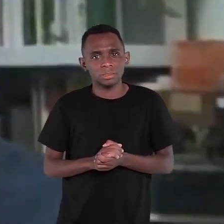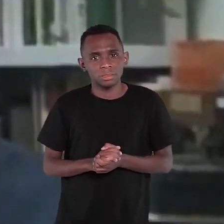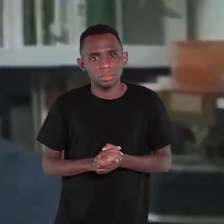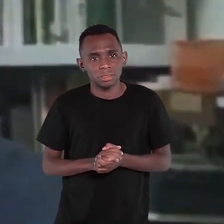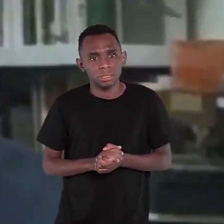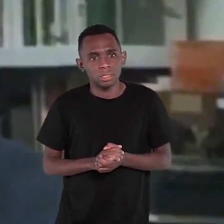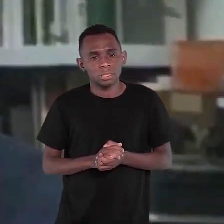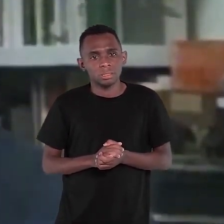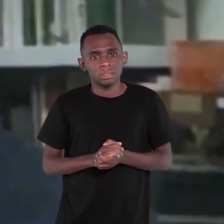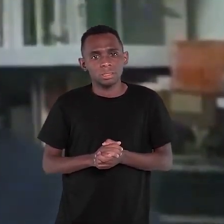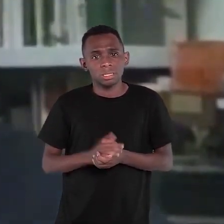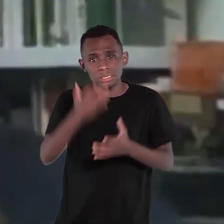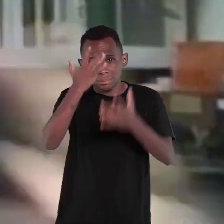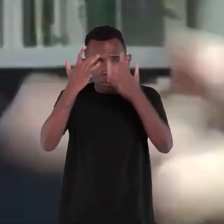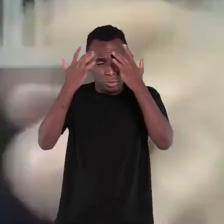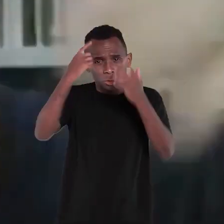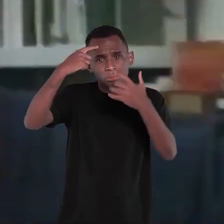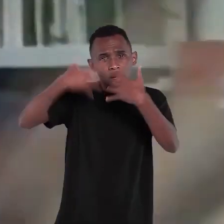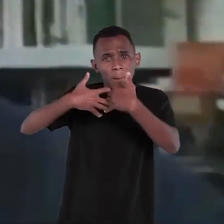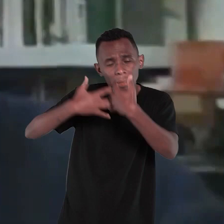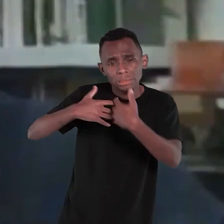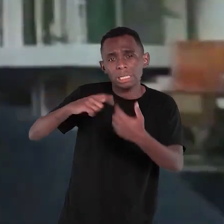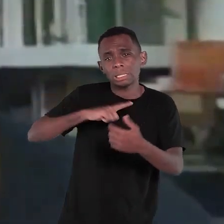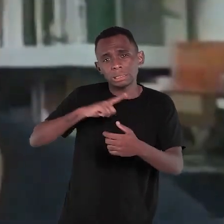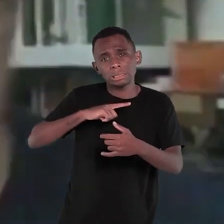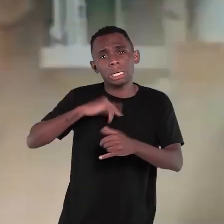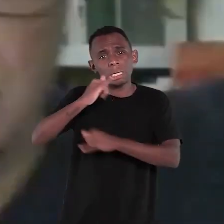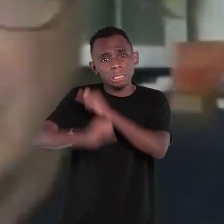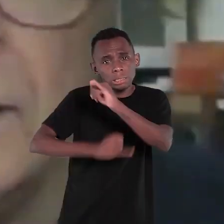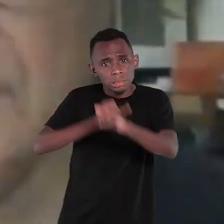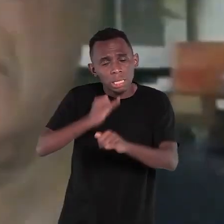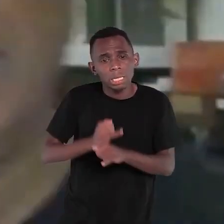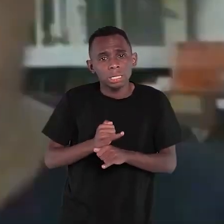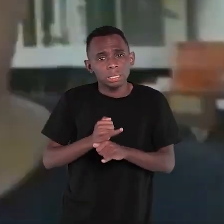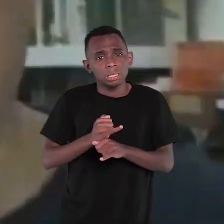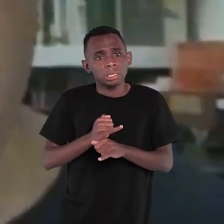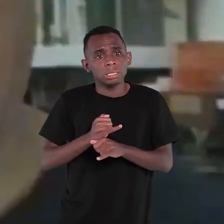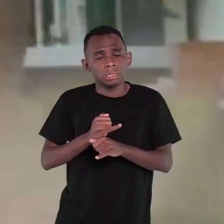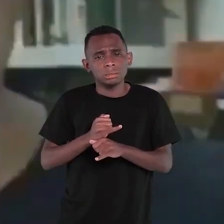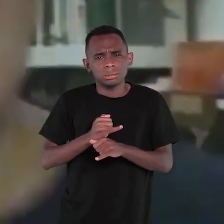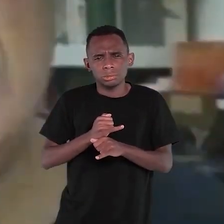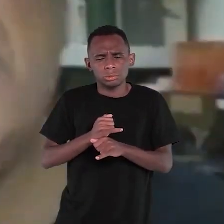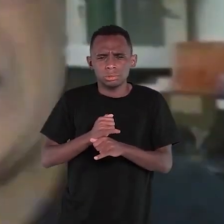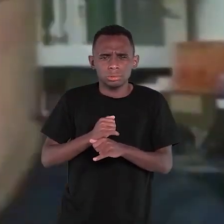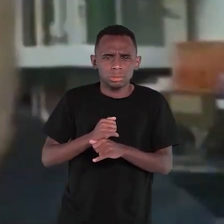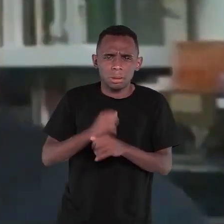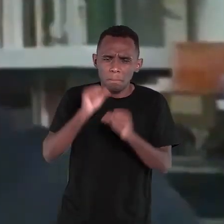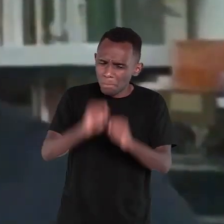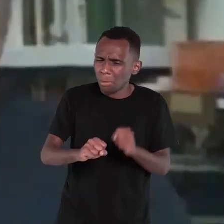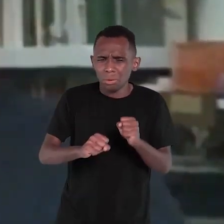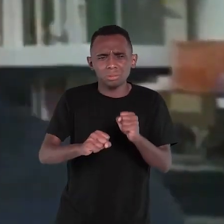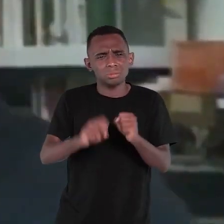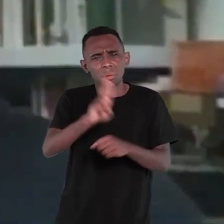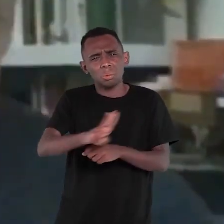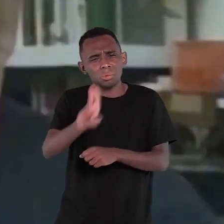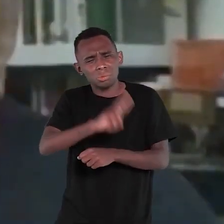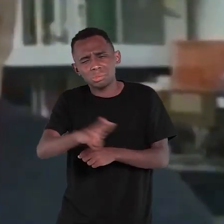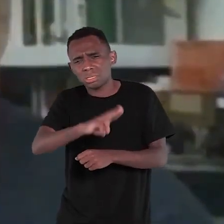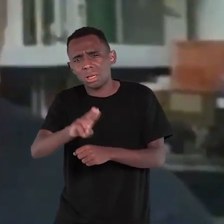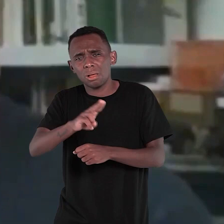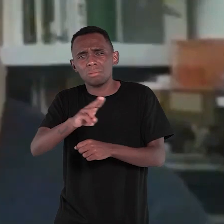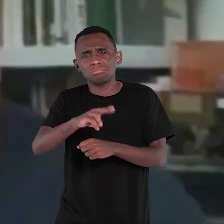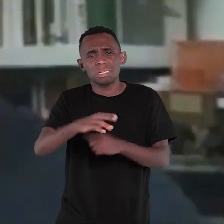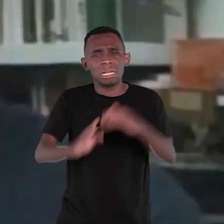me lembro muitas vezes as pessoas pensavam, bom, então se está na internet, né, é uso ilimitado, né? Não, não é